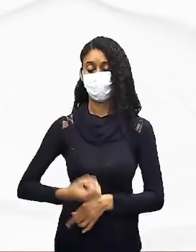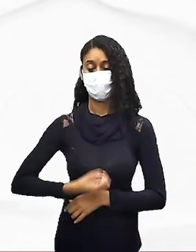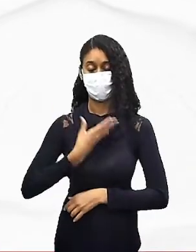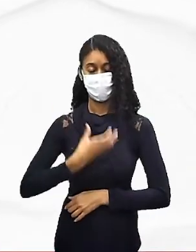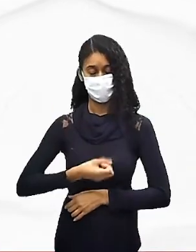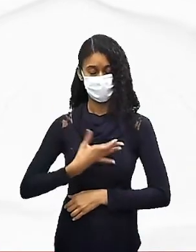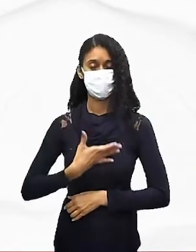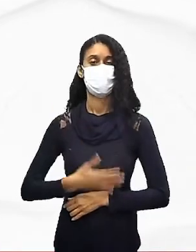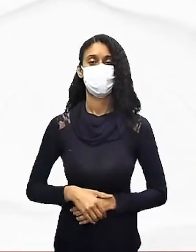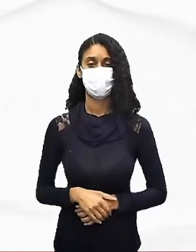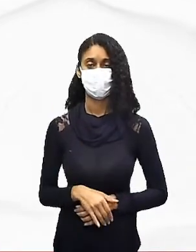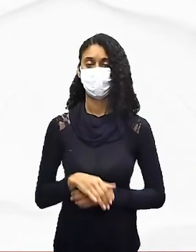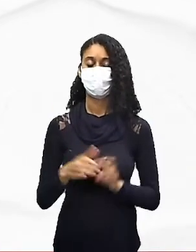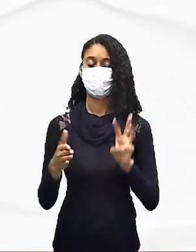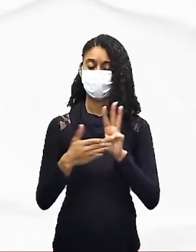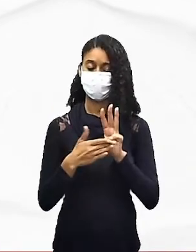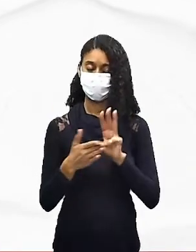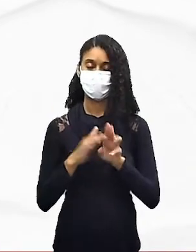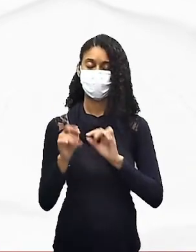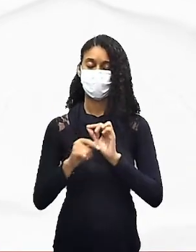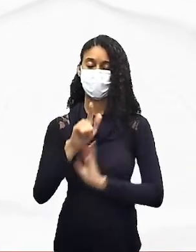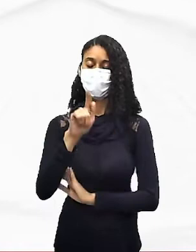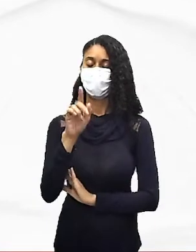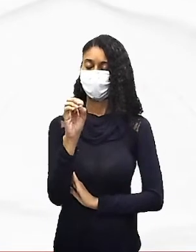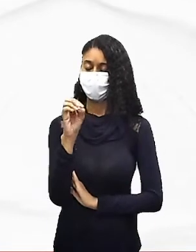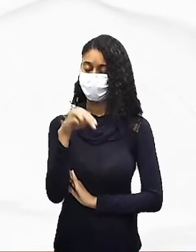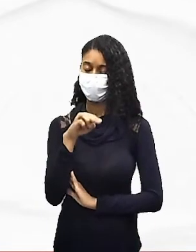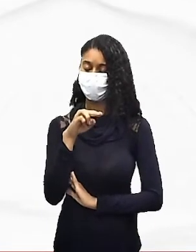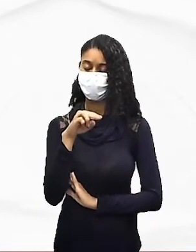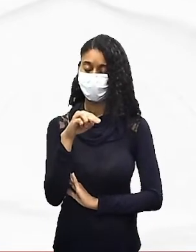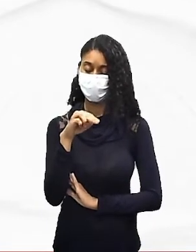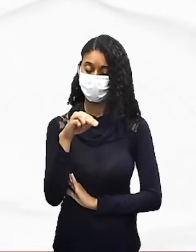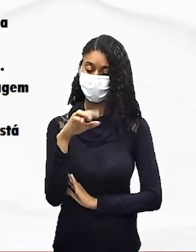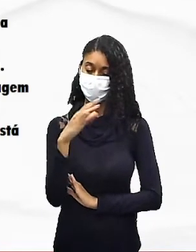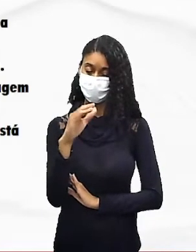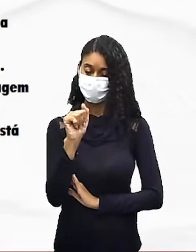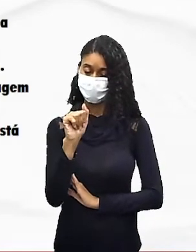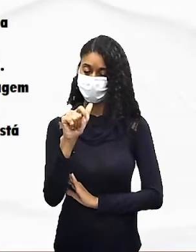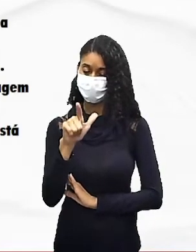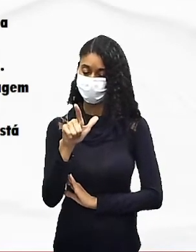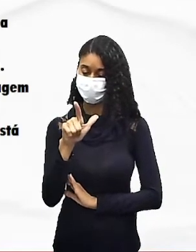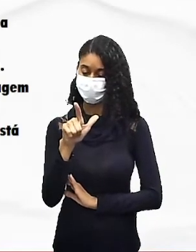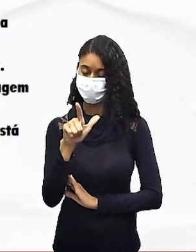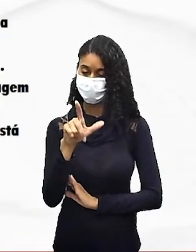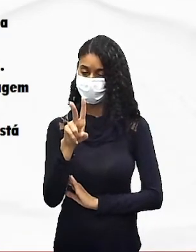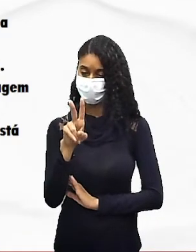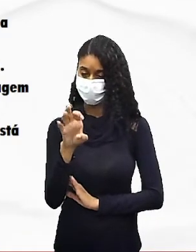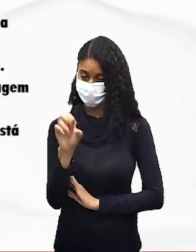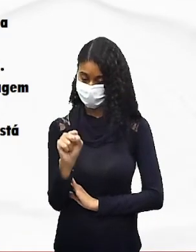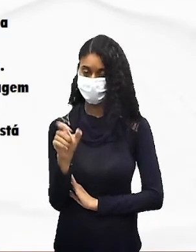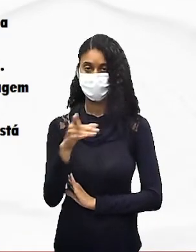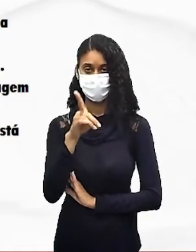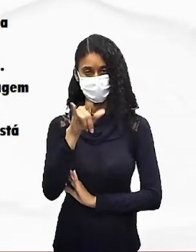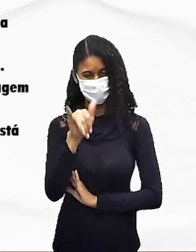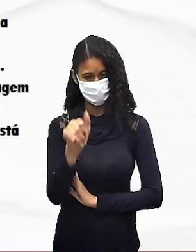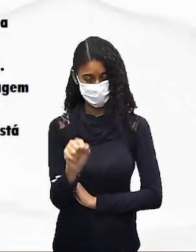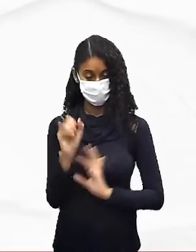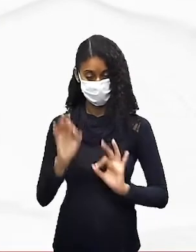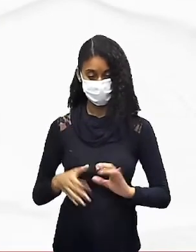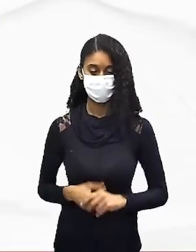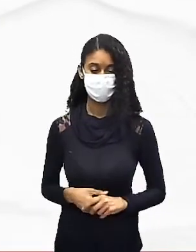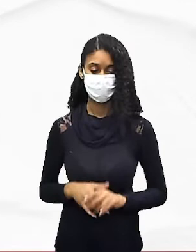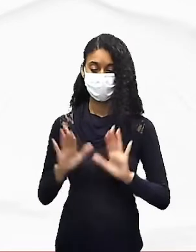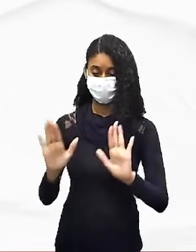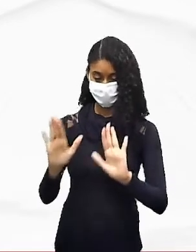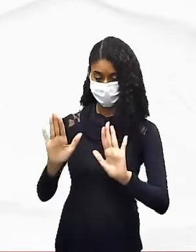poesia indianista de Gonçalves Dias, ok? Vamos lá? Ai, ai, ai. Houve um